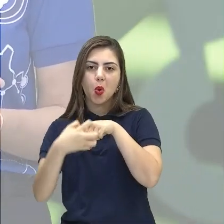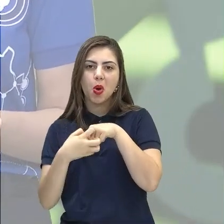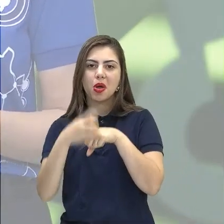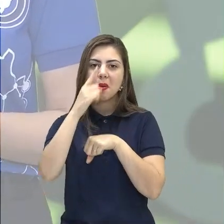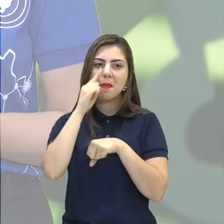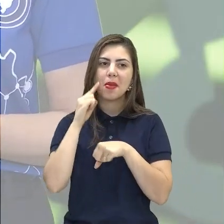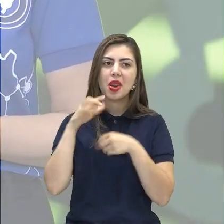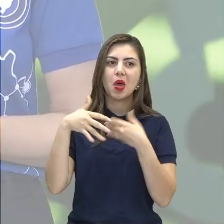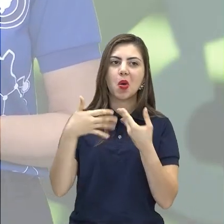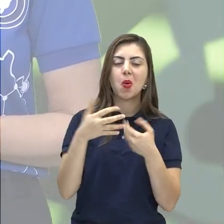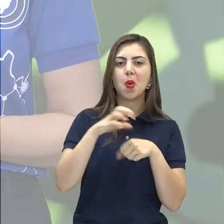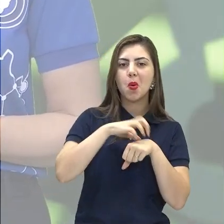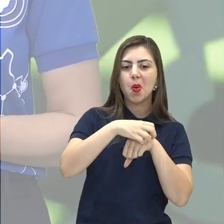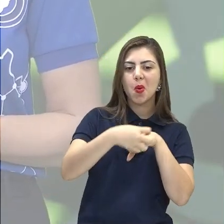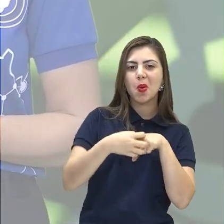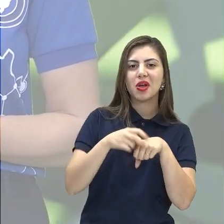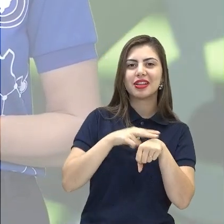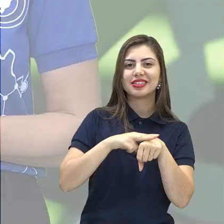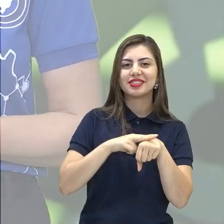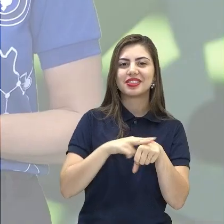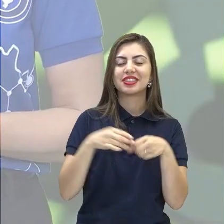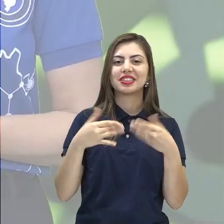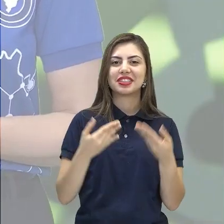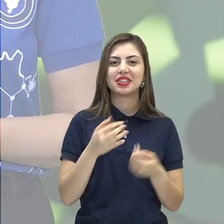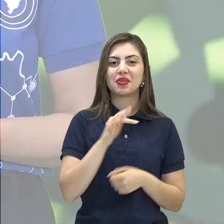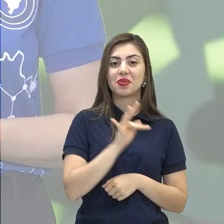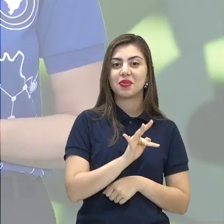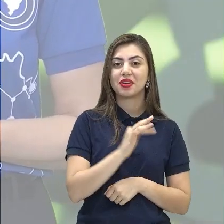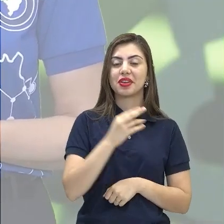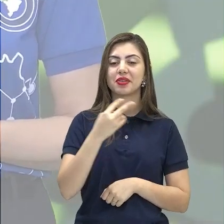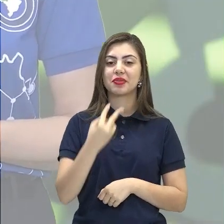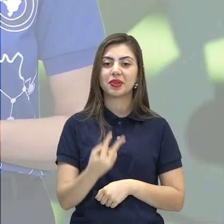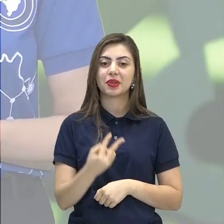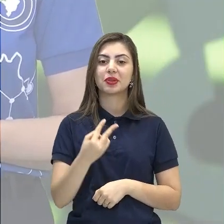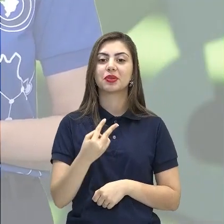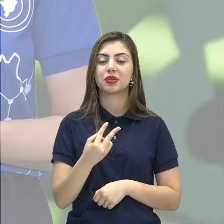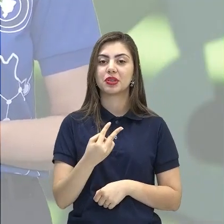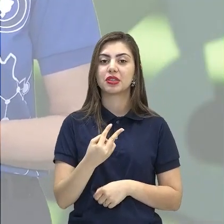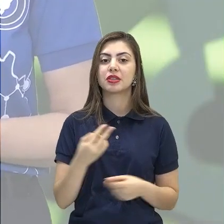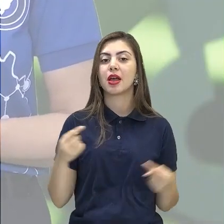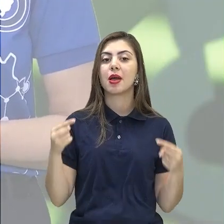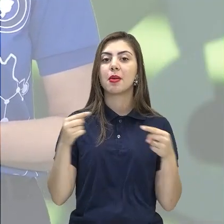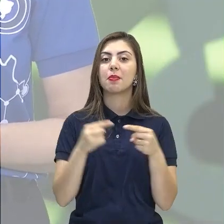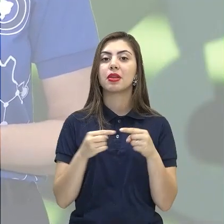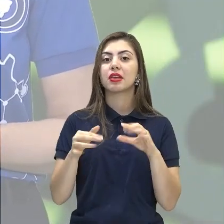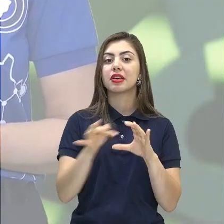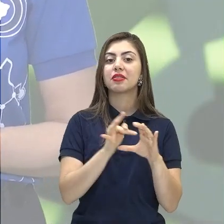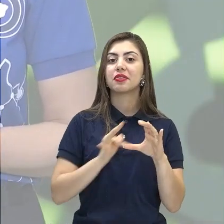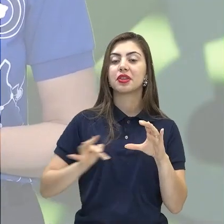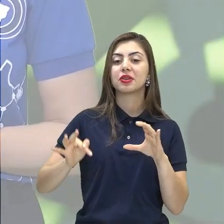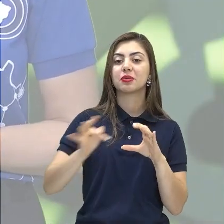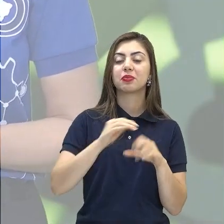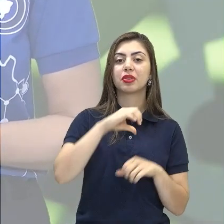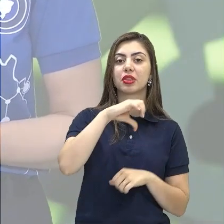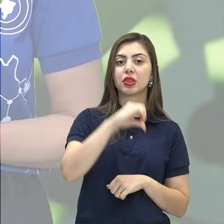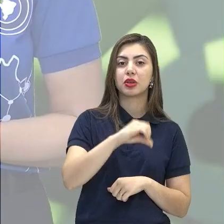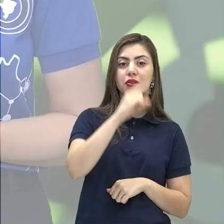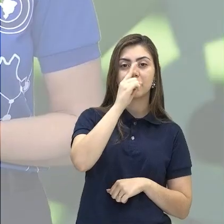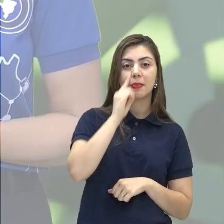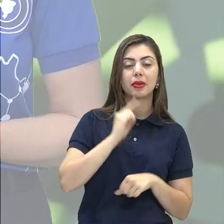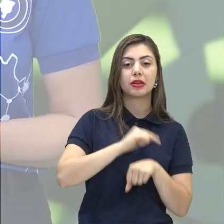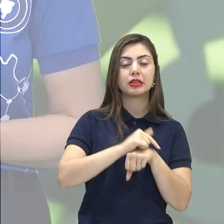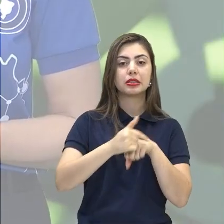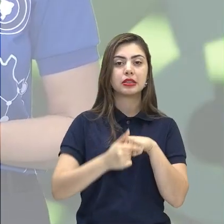Assim, a geração F2 ela é constituída pela seguinte proporção fenotípica: 9 amarelas e lisas,